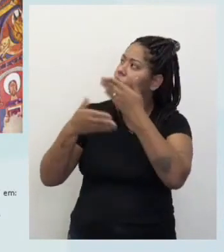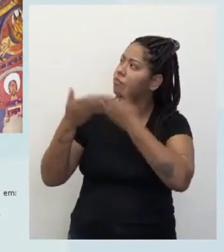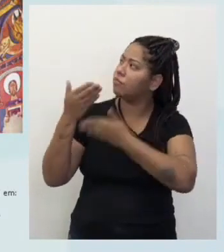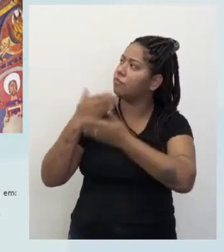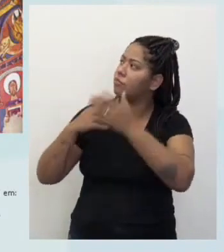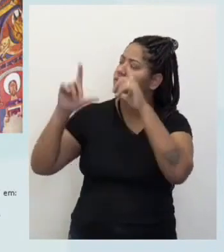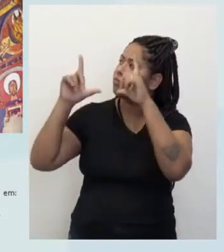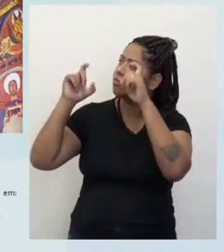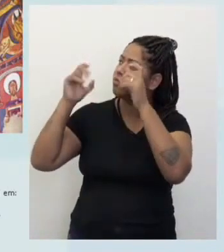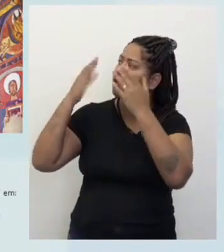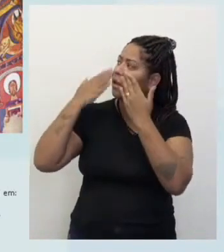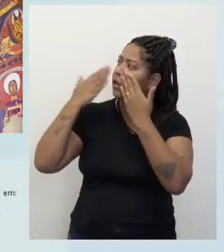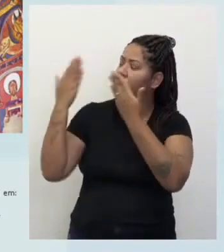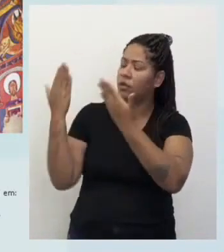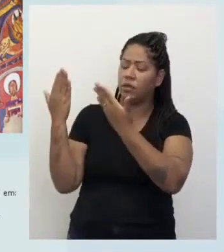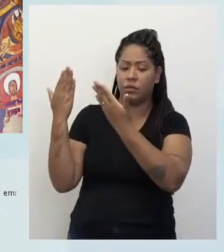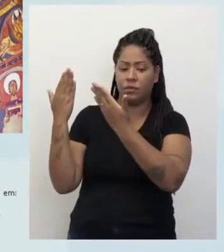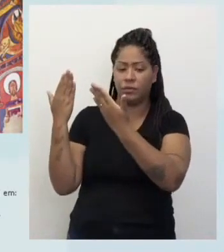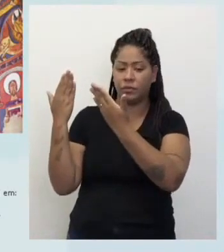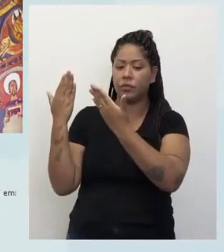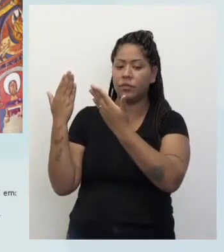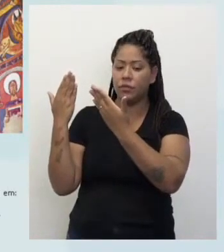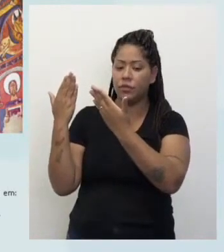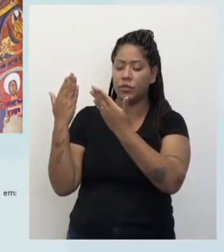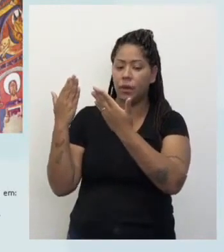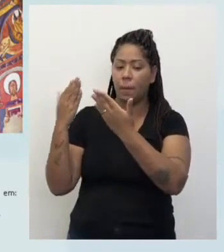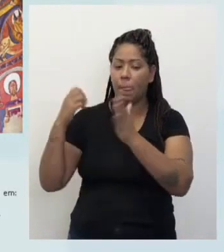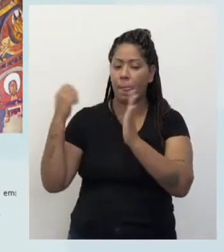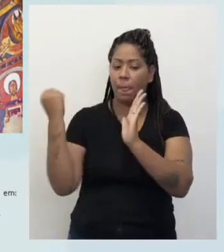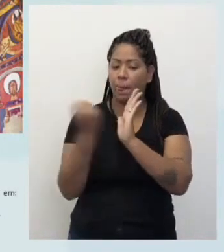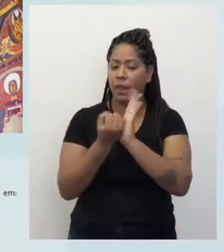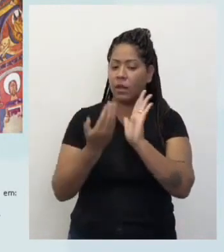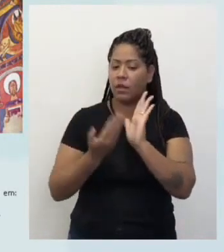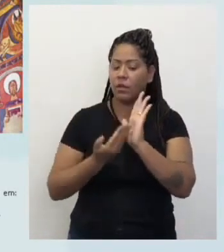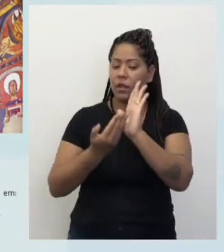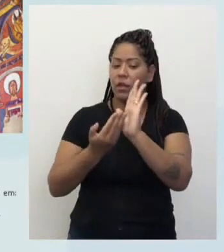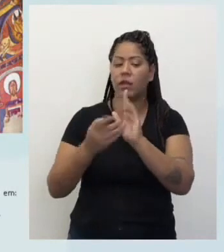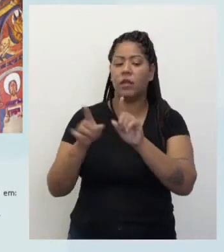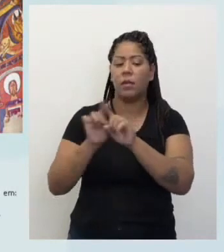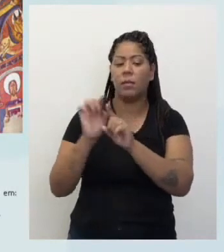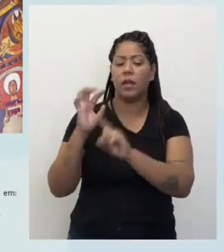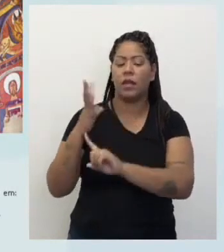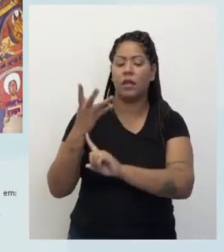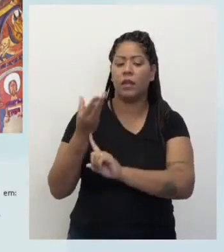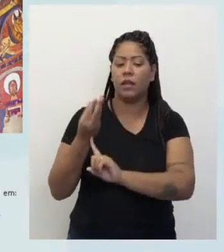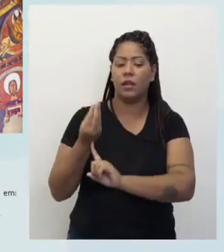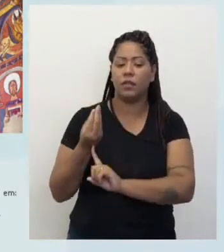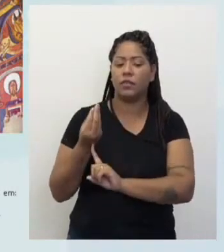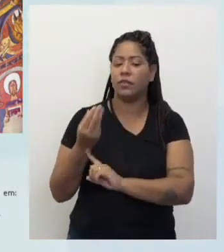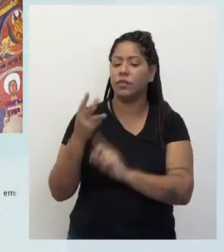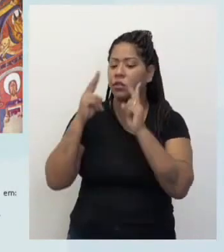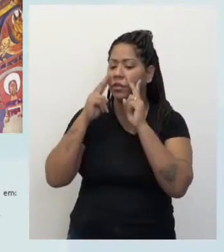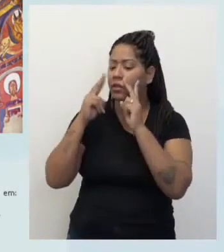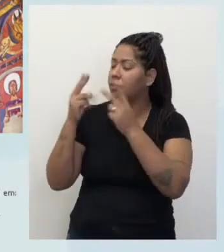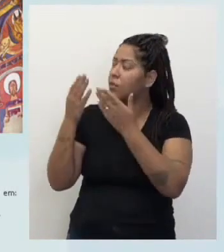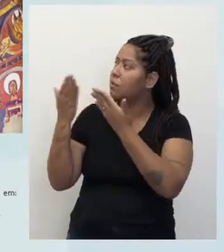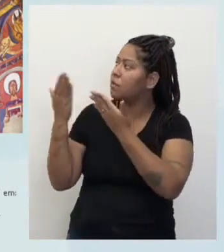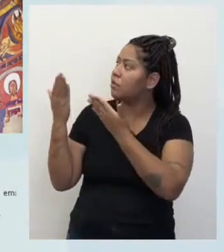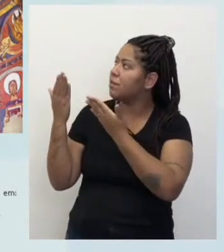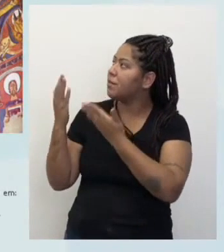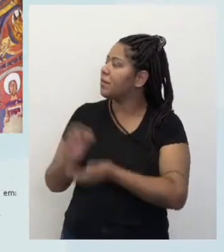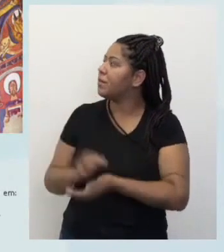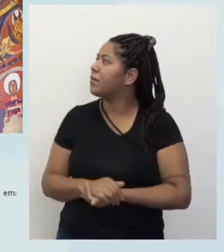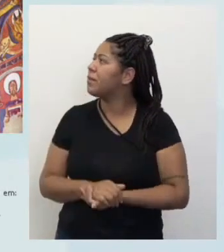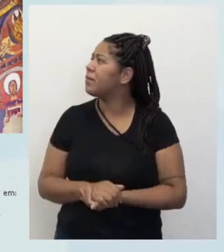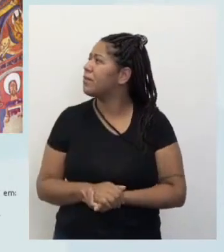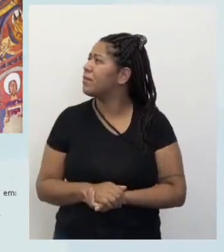gente acabou de falar um pouquinho do ícone bizantino e da arte medieval. Vocês vão identificar quem é quem aí pra gente.